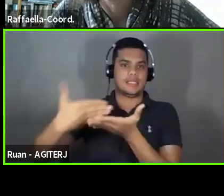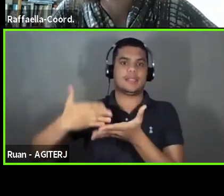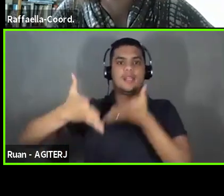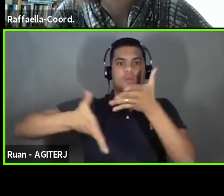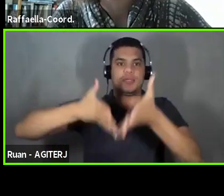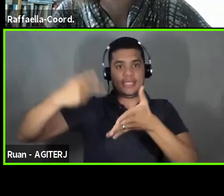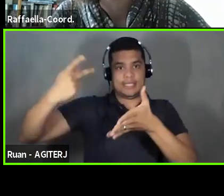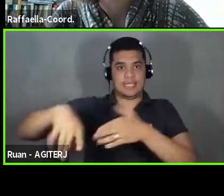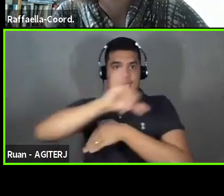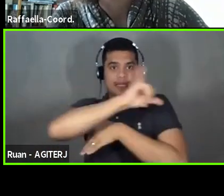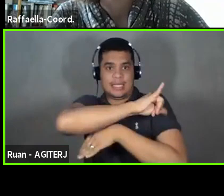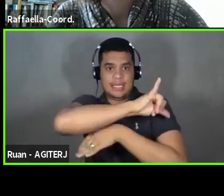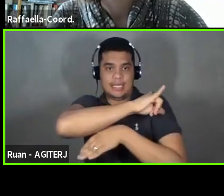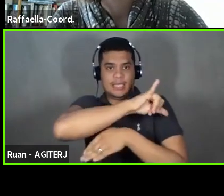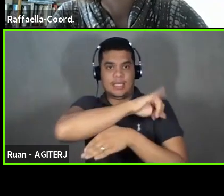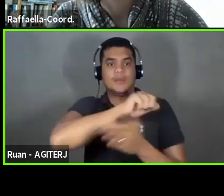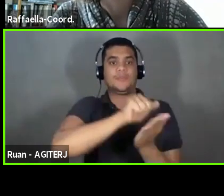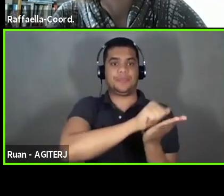Sinais do Estado do Rio de Janeiro,